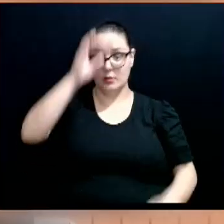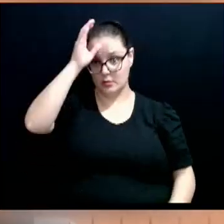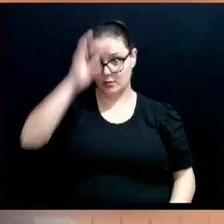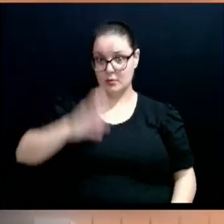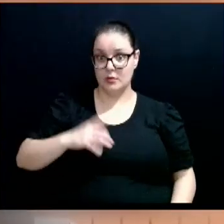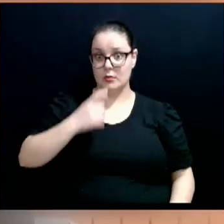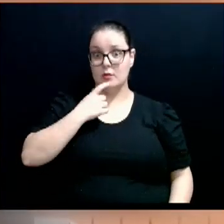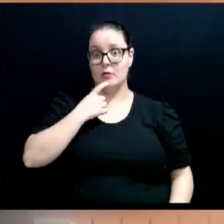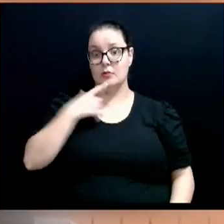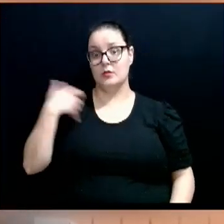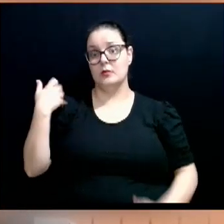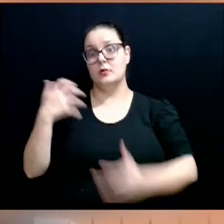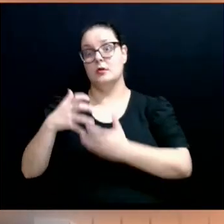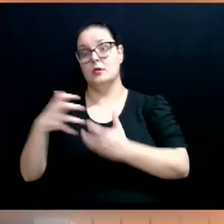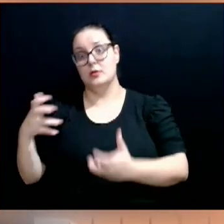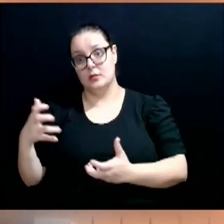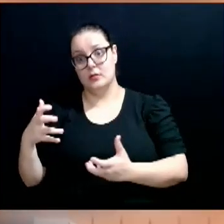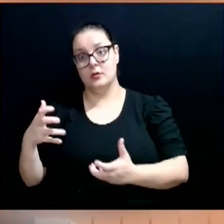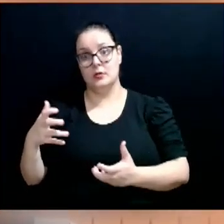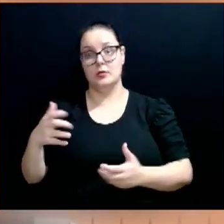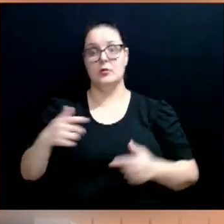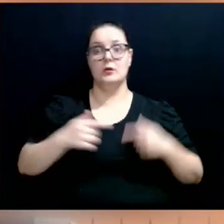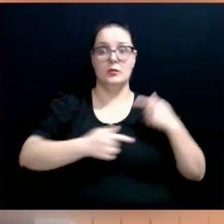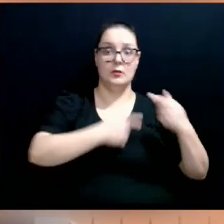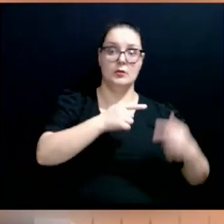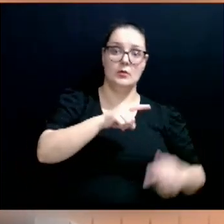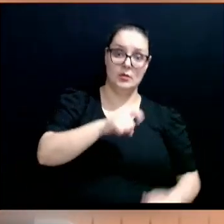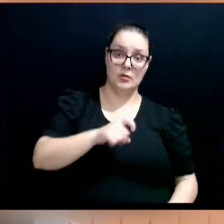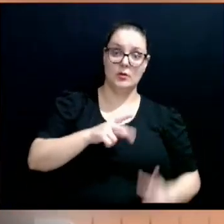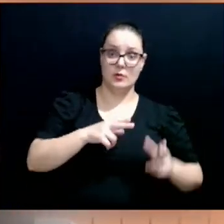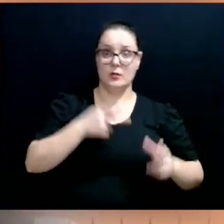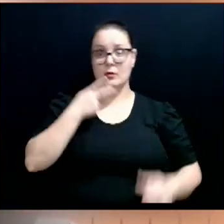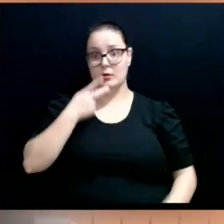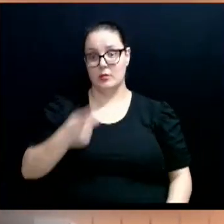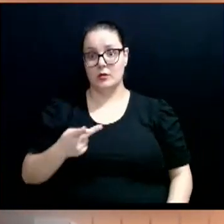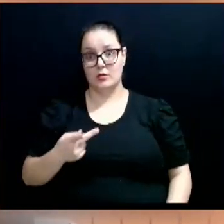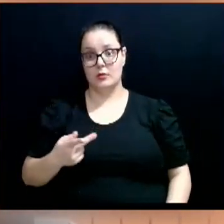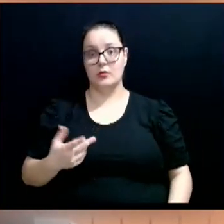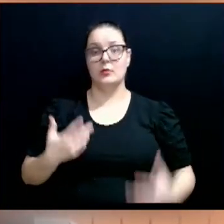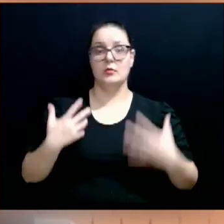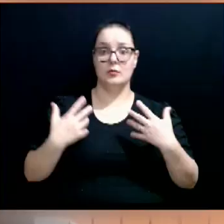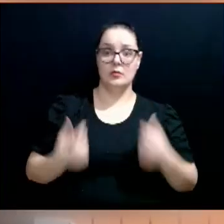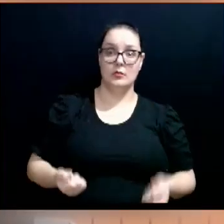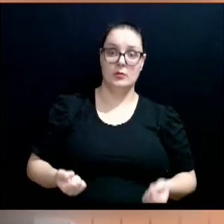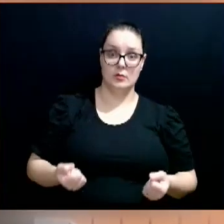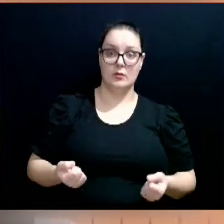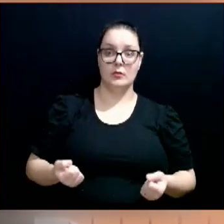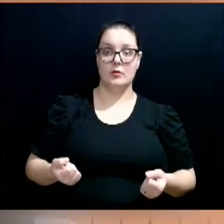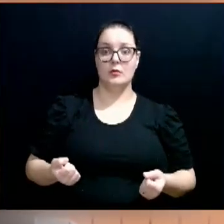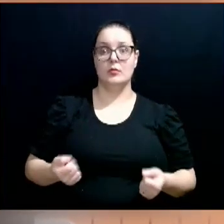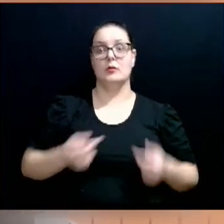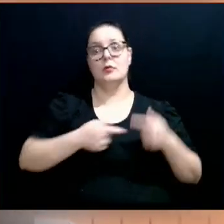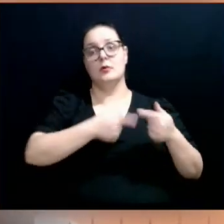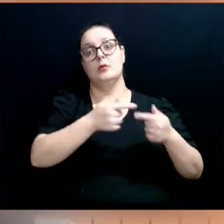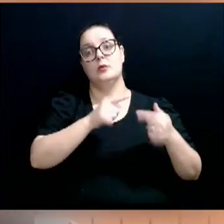envelhecido. Então, é a geração X, como eles falam, tem assumido um pouco com a geração Z também, né? Aqueles que têm hoje na